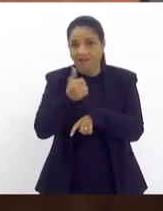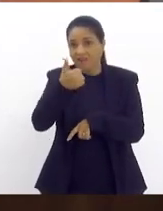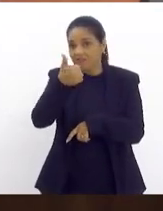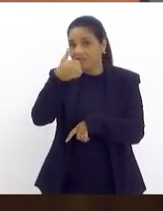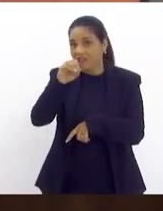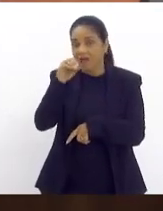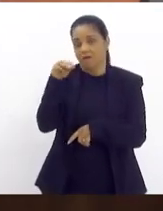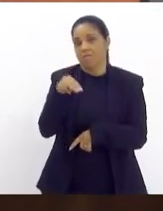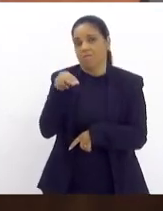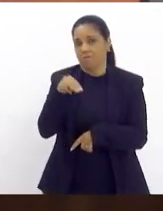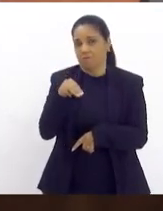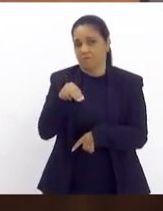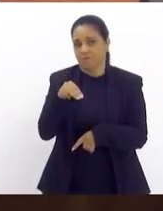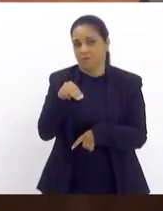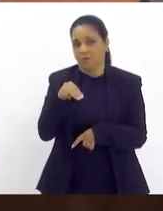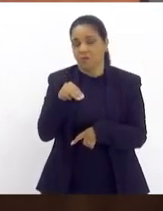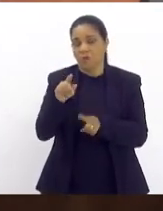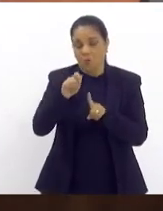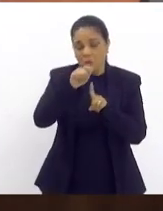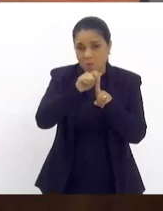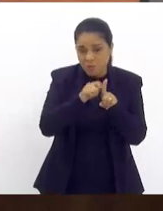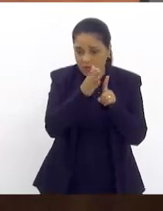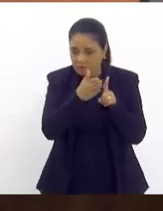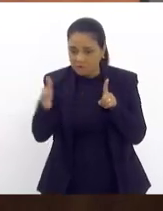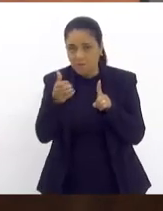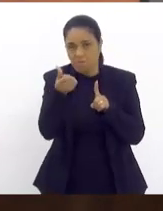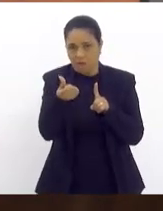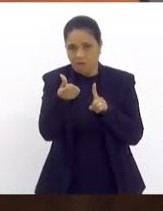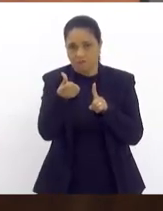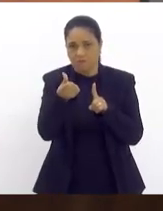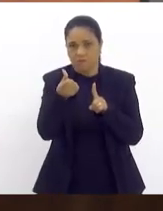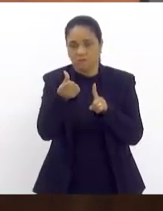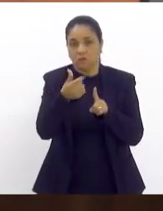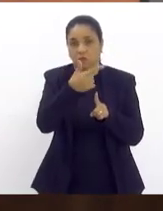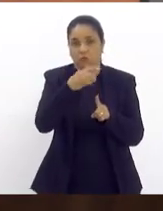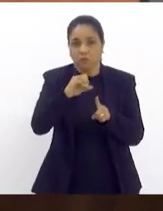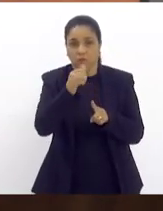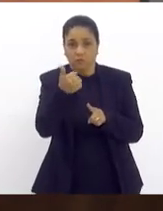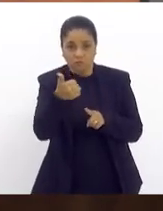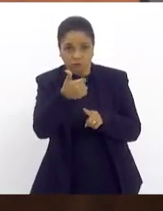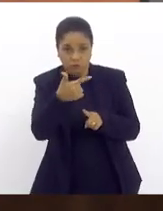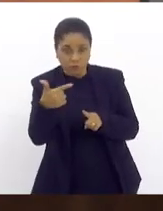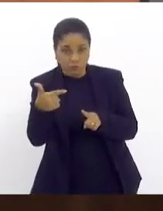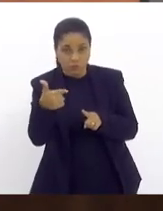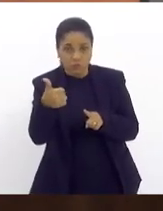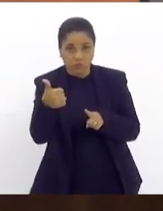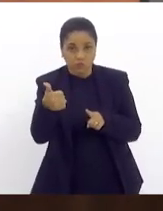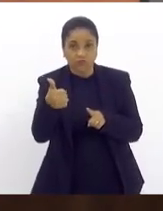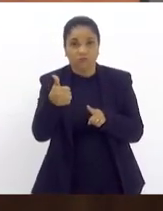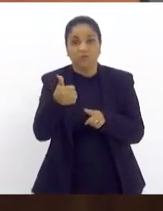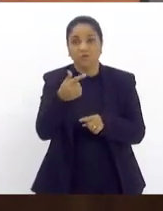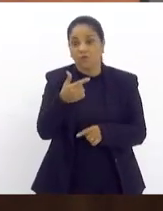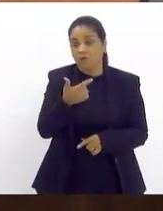no primeiro semestre de 2021 de janeiro a junho de 2021 foram